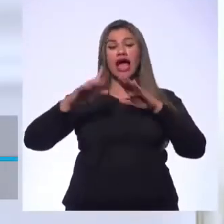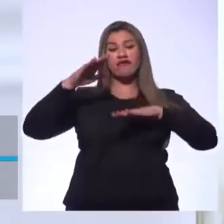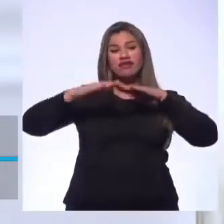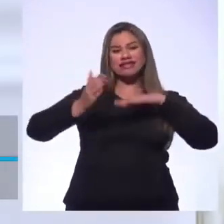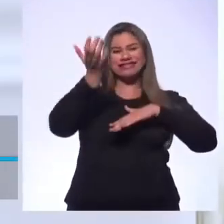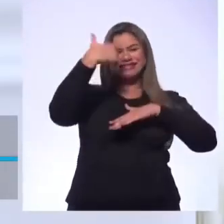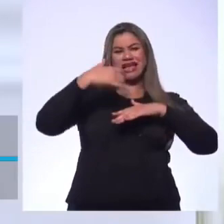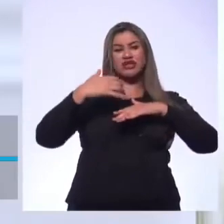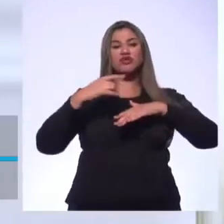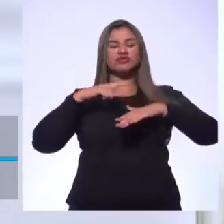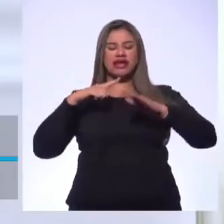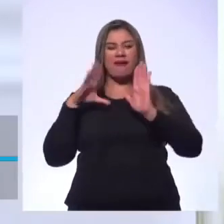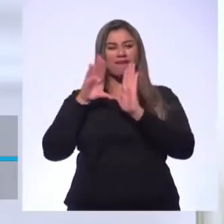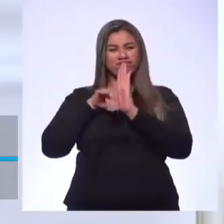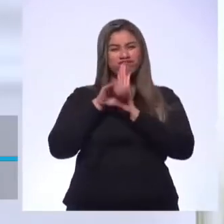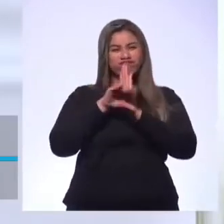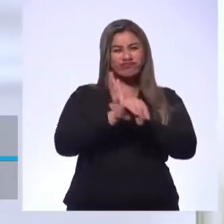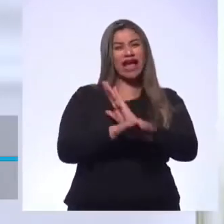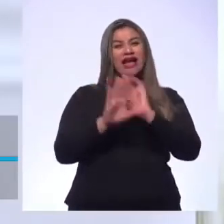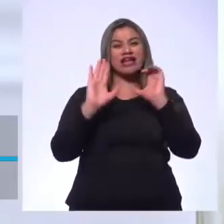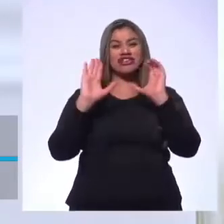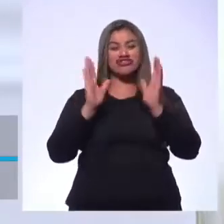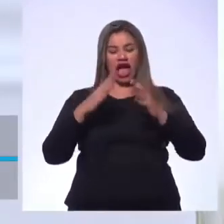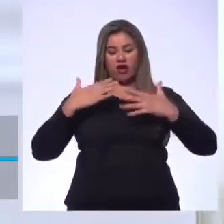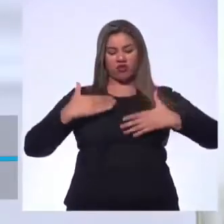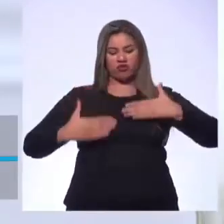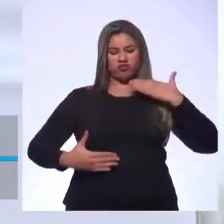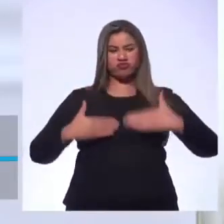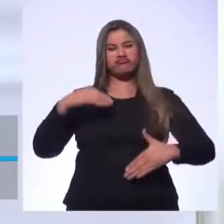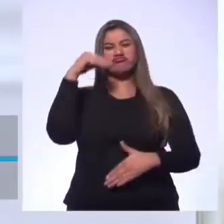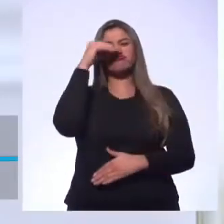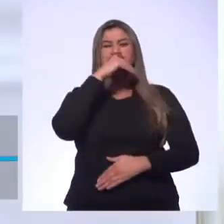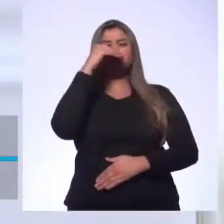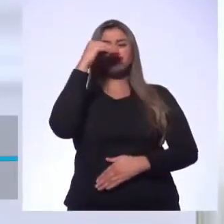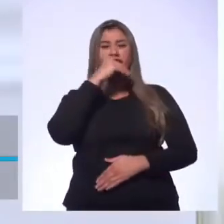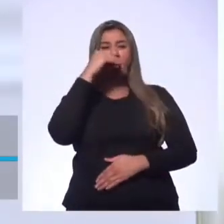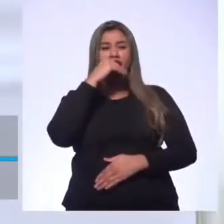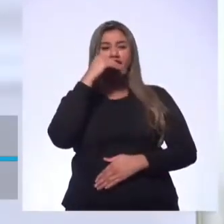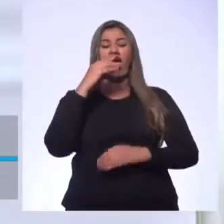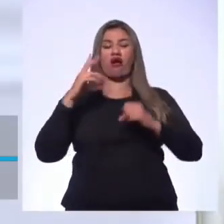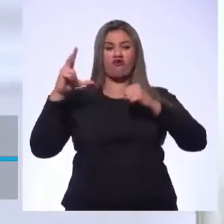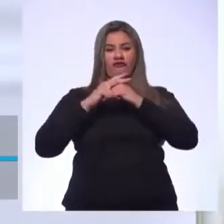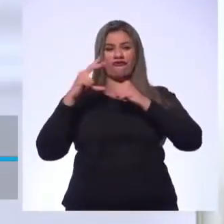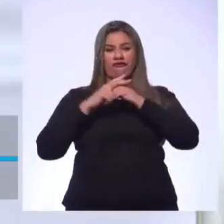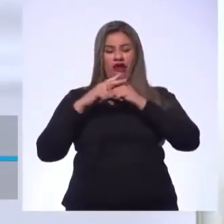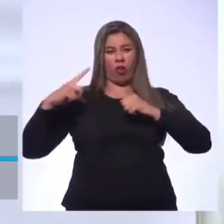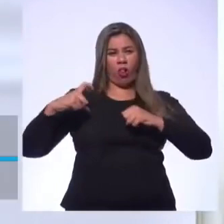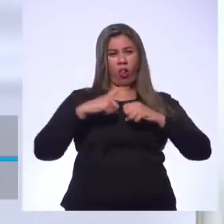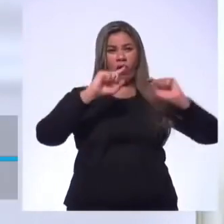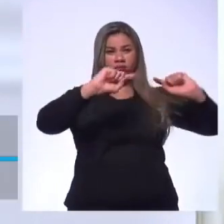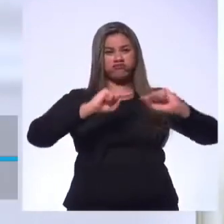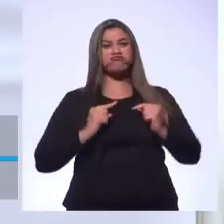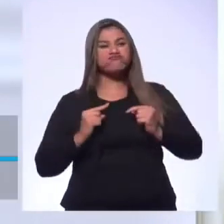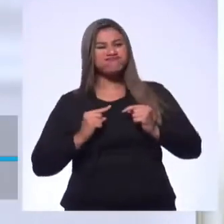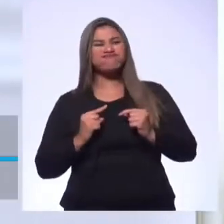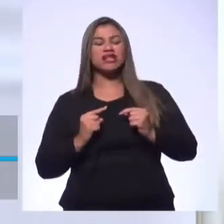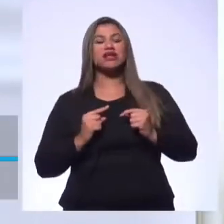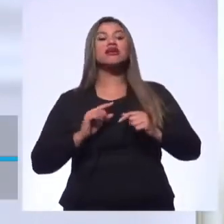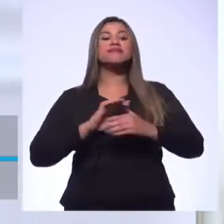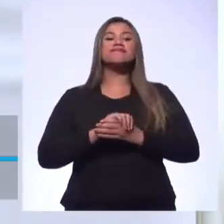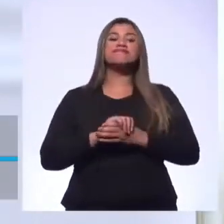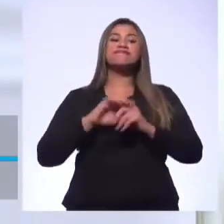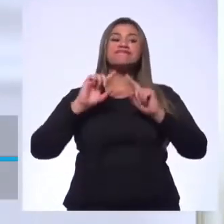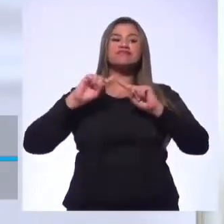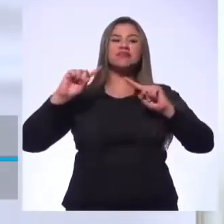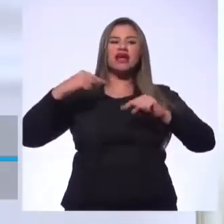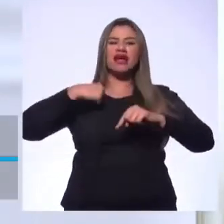seu corpo e que, ao seu corpo ficar mais frágil, elas atacam. Então daí a importância. Mas eu nunca